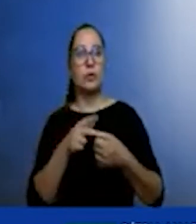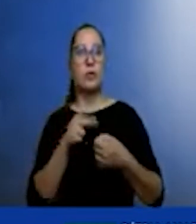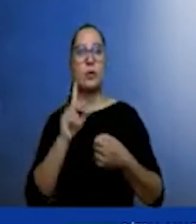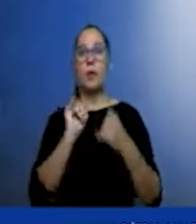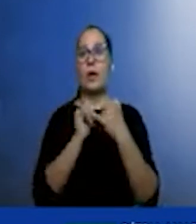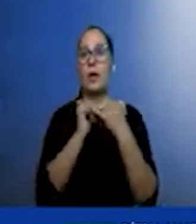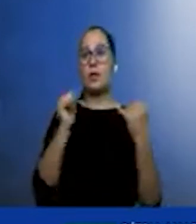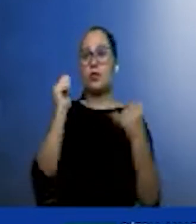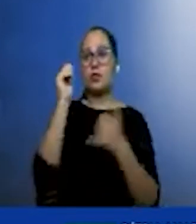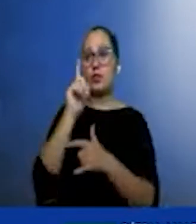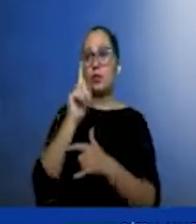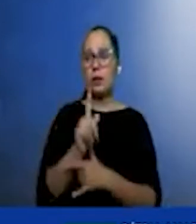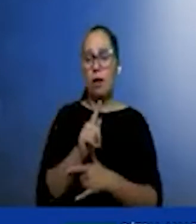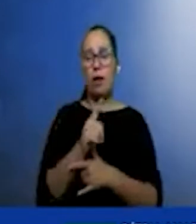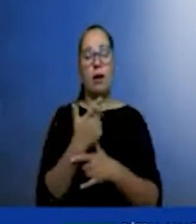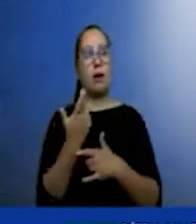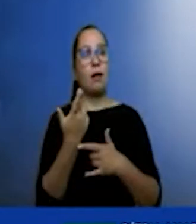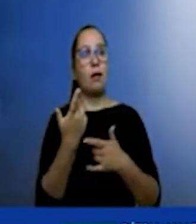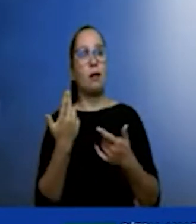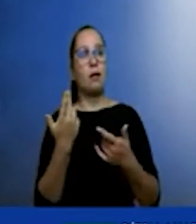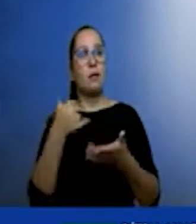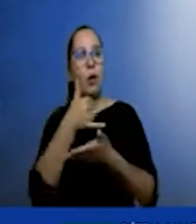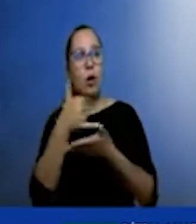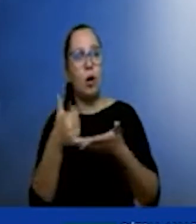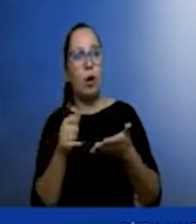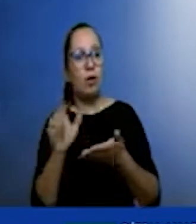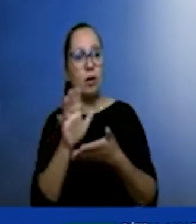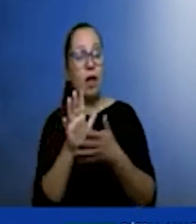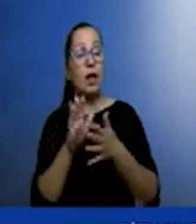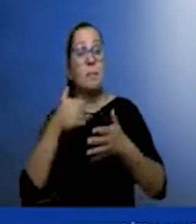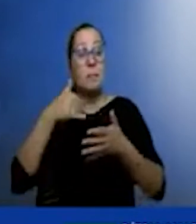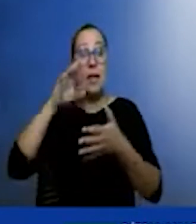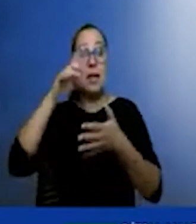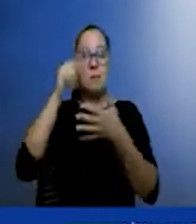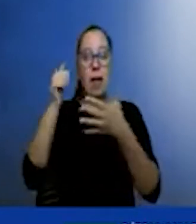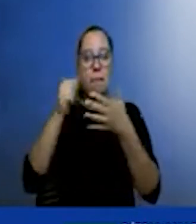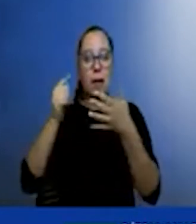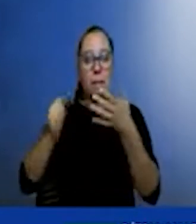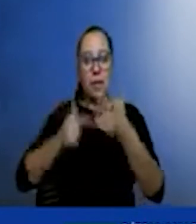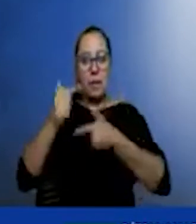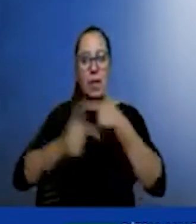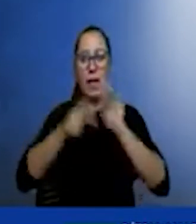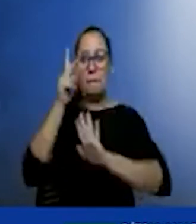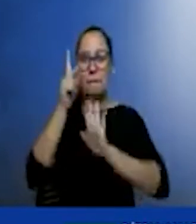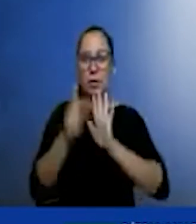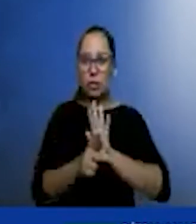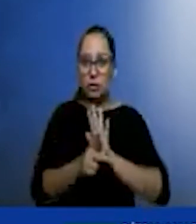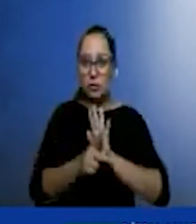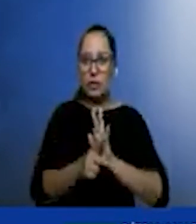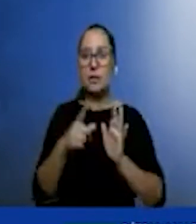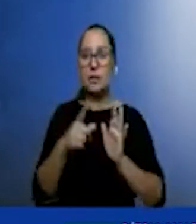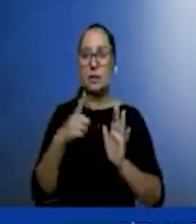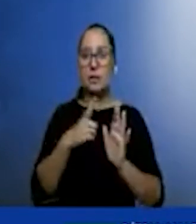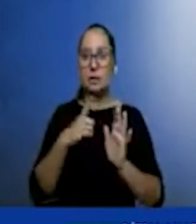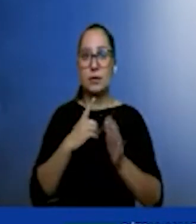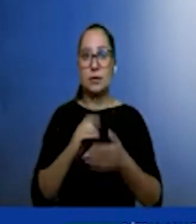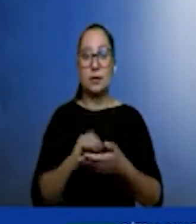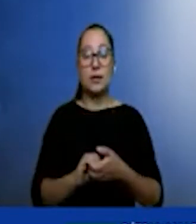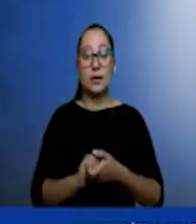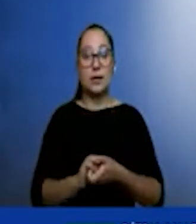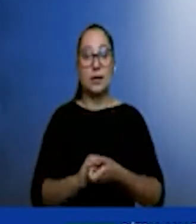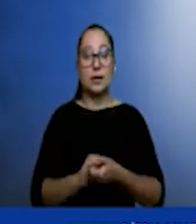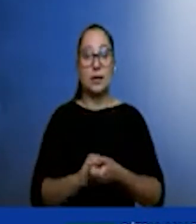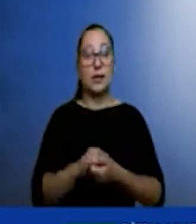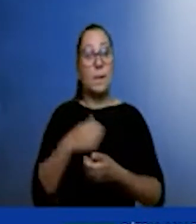solar, seja o mercado de óleo e gás, quanto mais players eu tiver trabalhando, quanto mais energéticos eu tiver disponíveis,